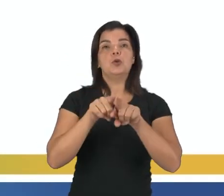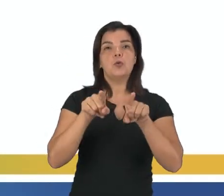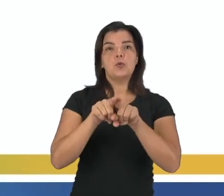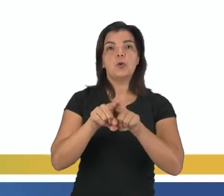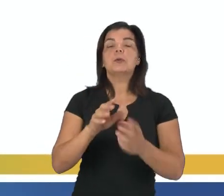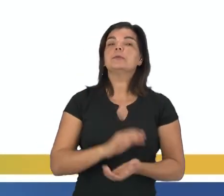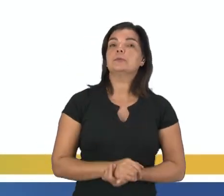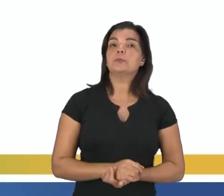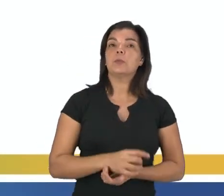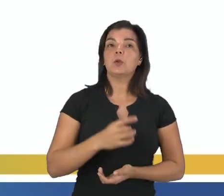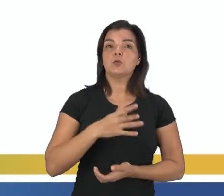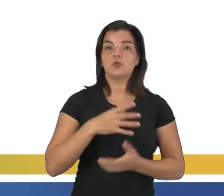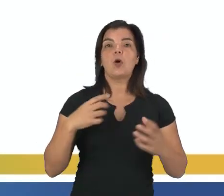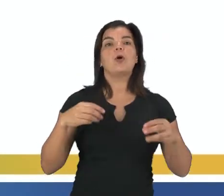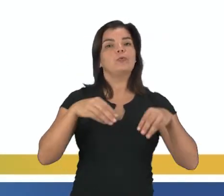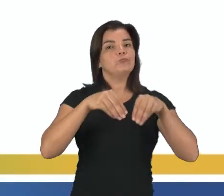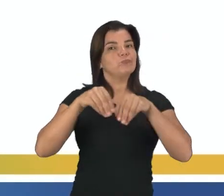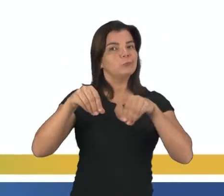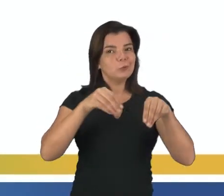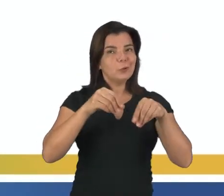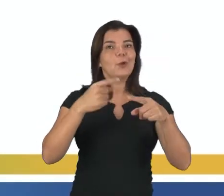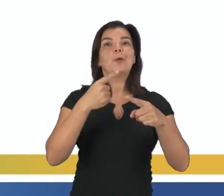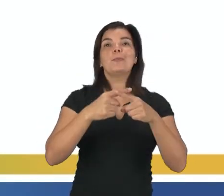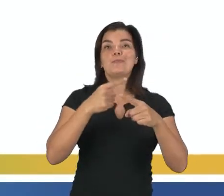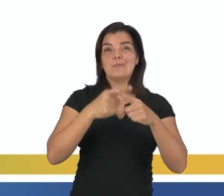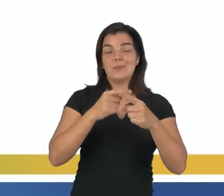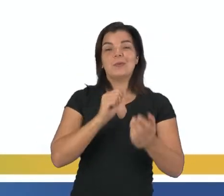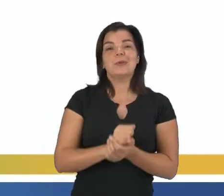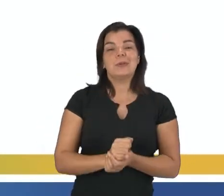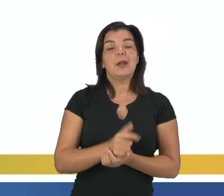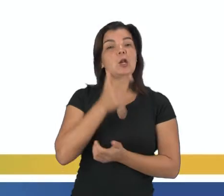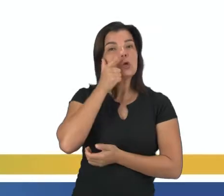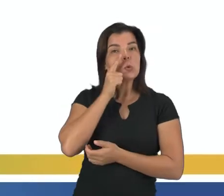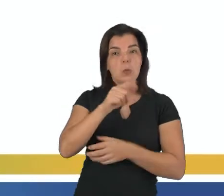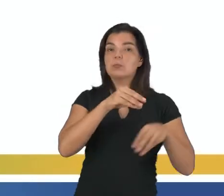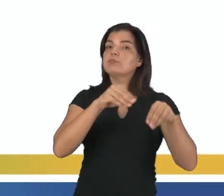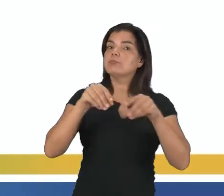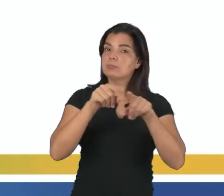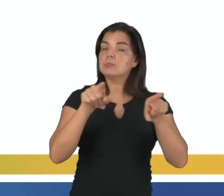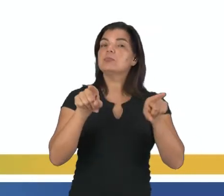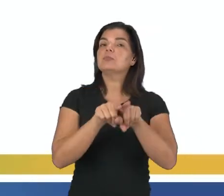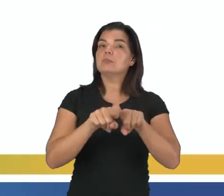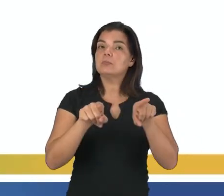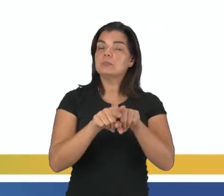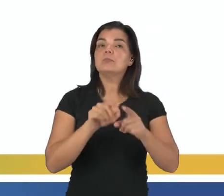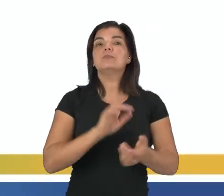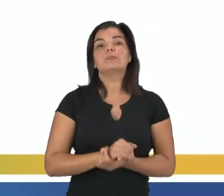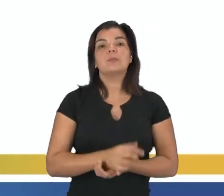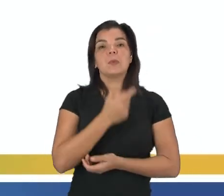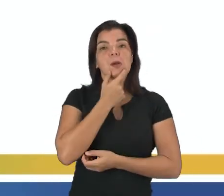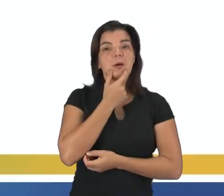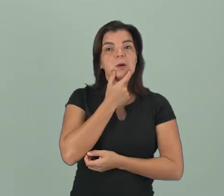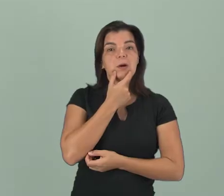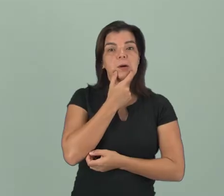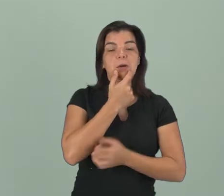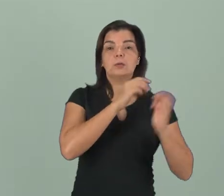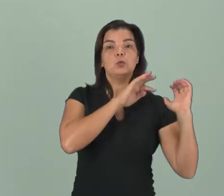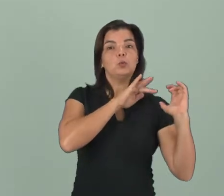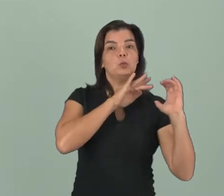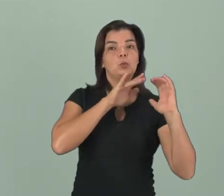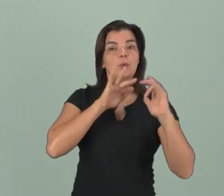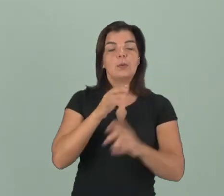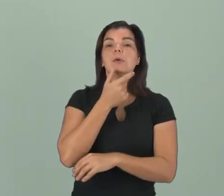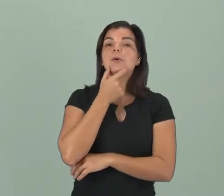era conquistado apenas de terras e para ele conquistar vão muitas terras e ele conquistou a Inglaterra ele